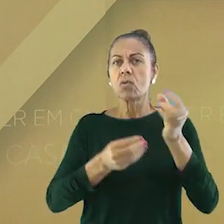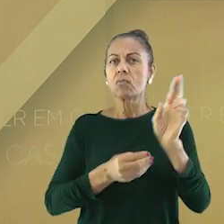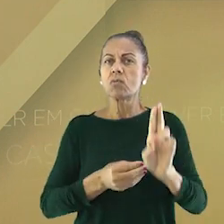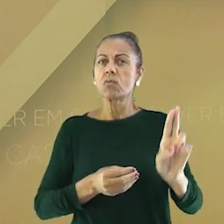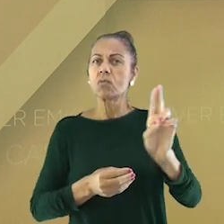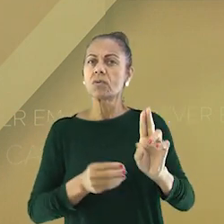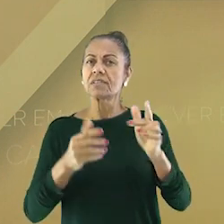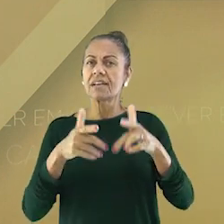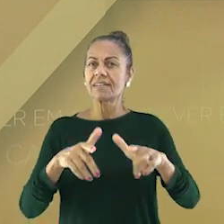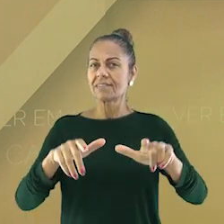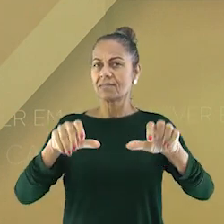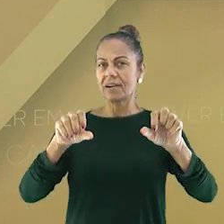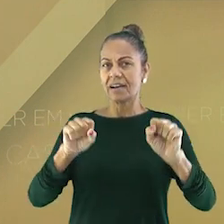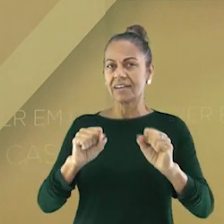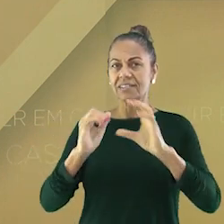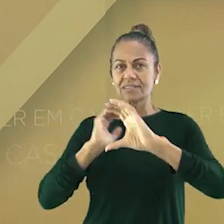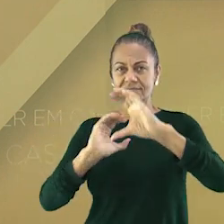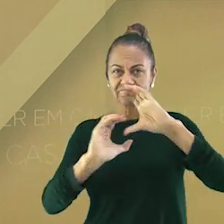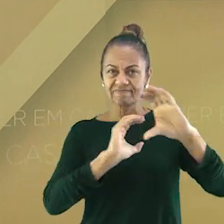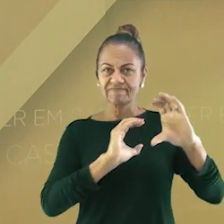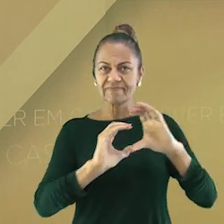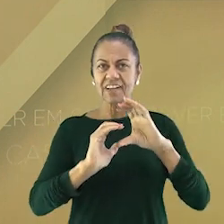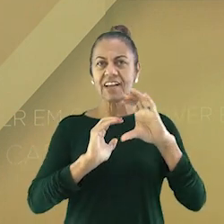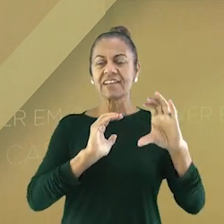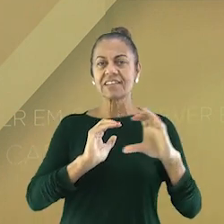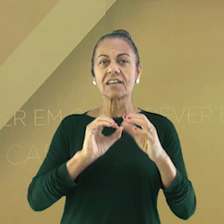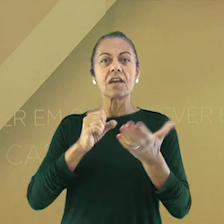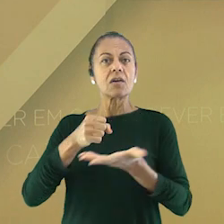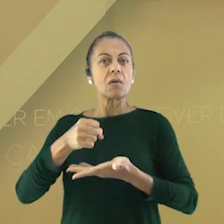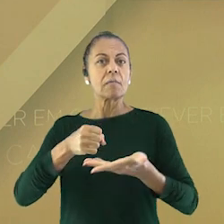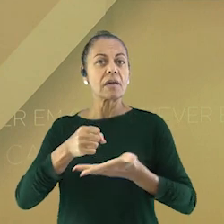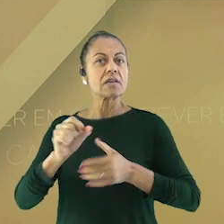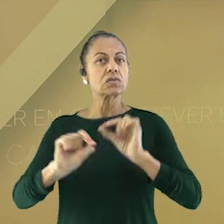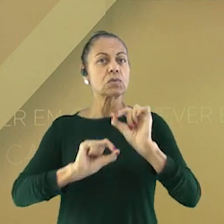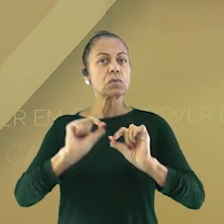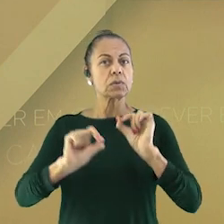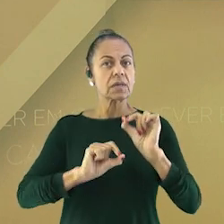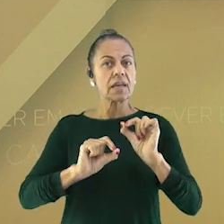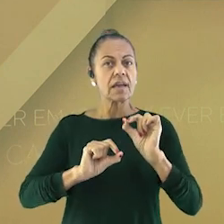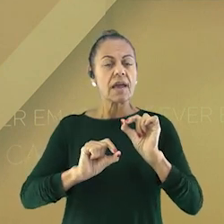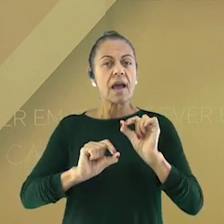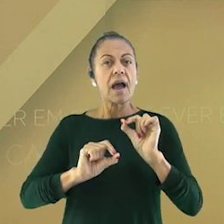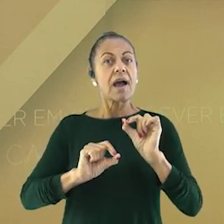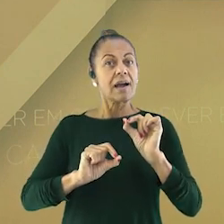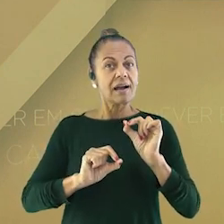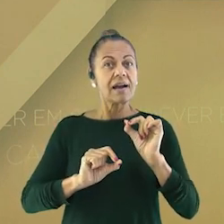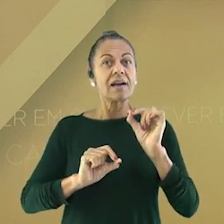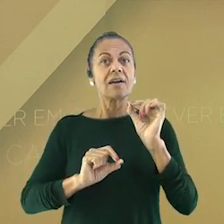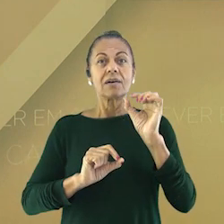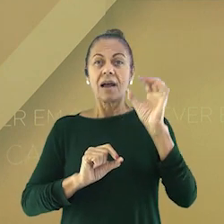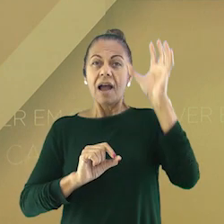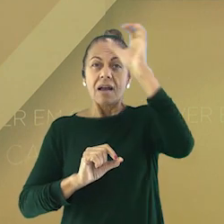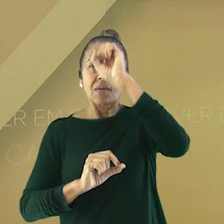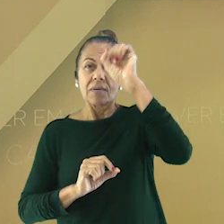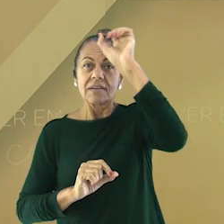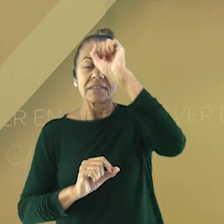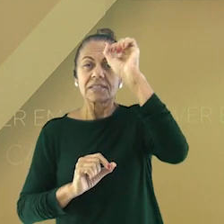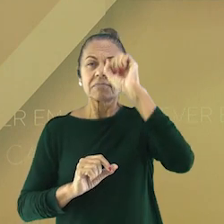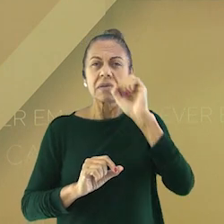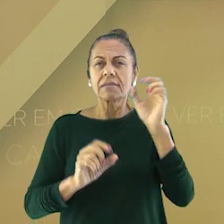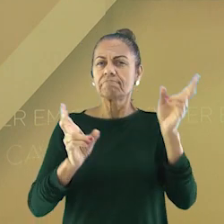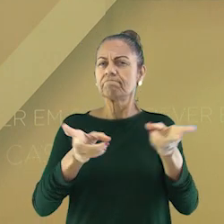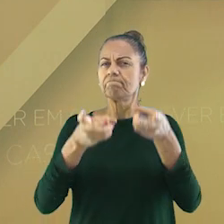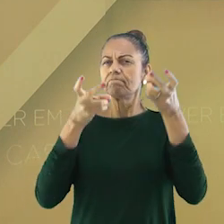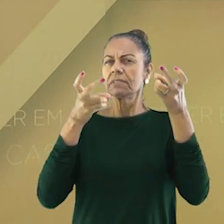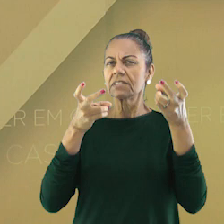quando utilizar a linguagem nas situações de comunicação, tendo como base os conhecimentos na língua materna. Aproveito este momento